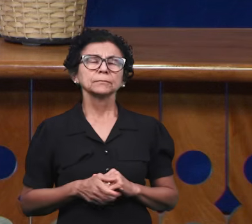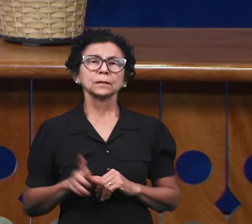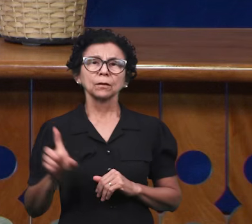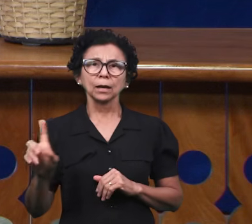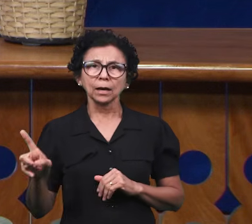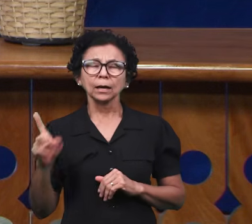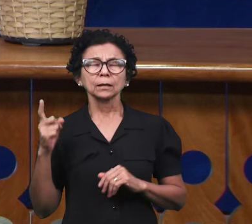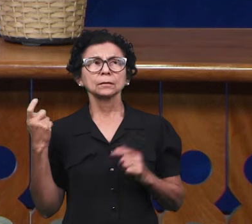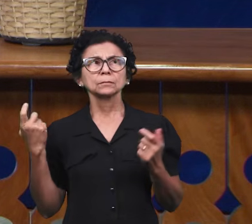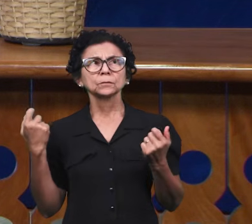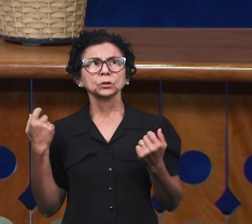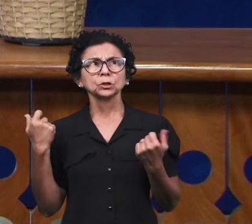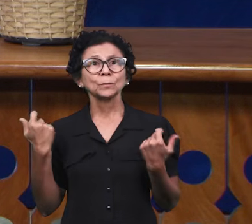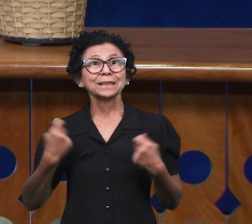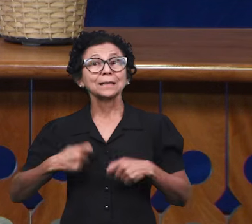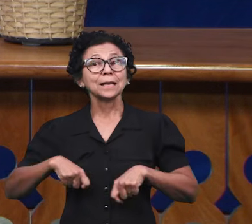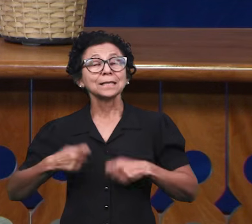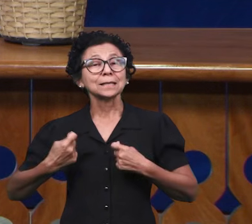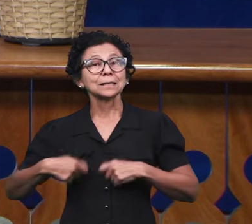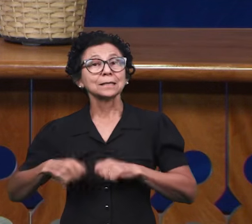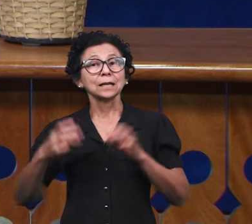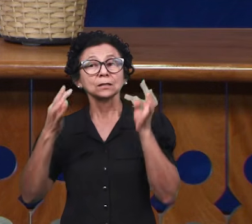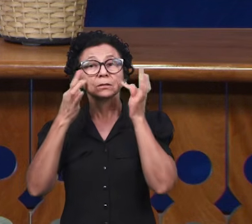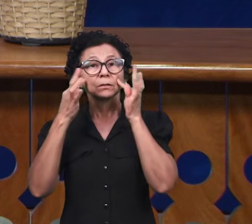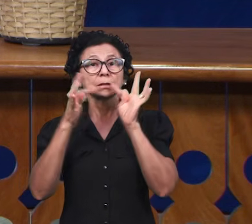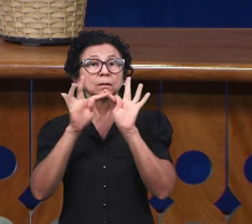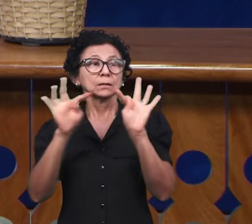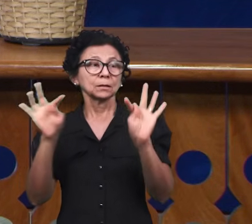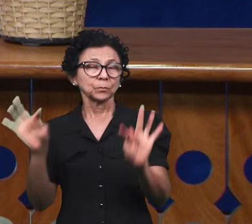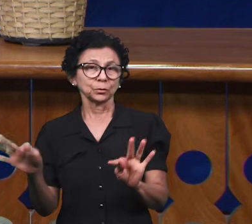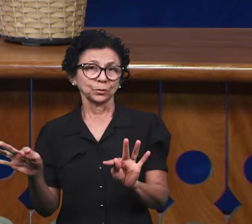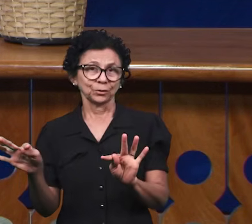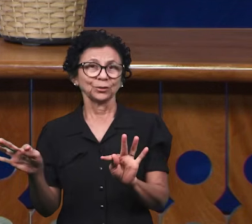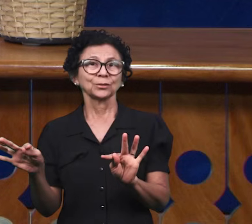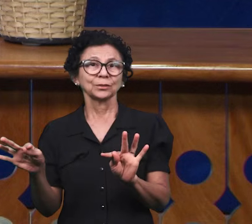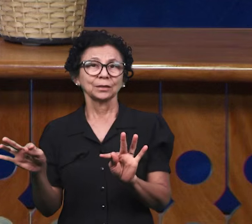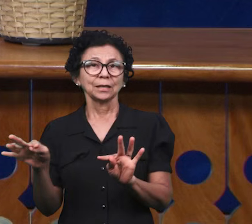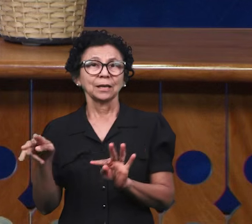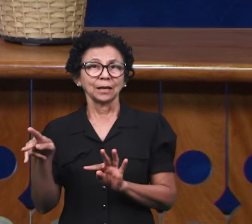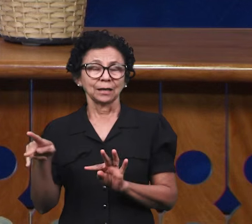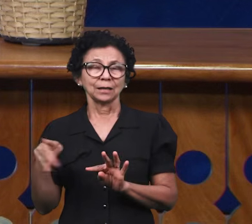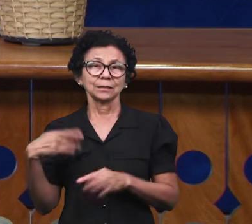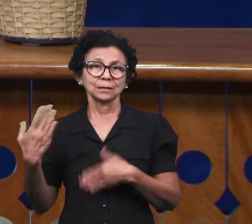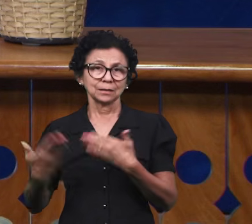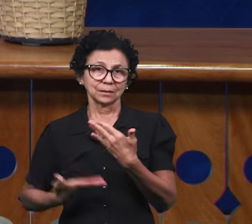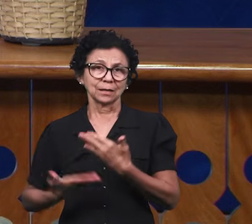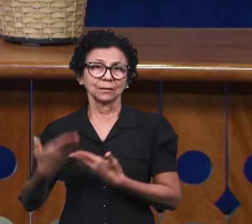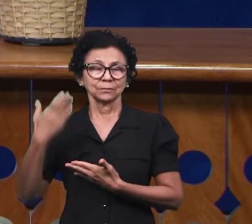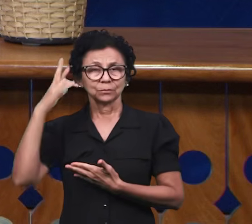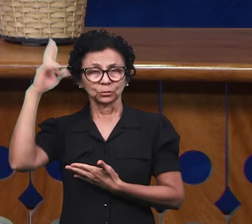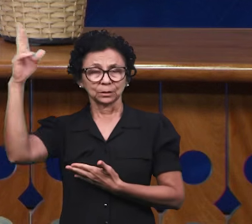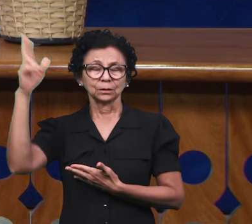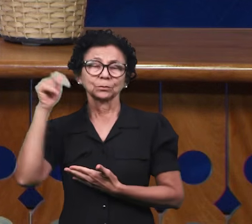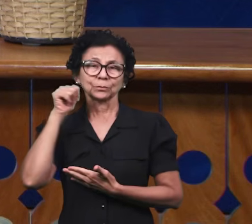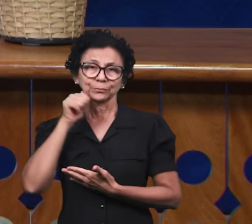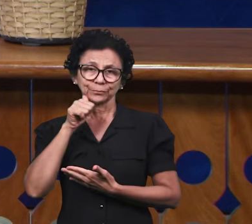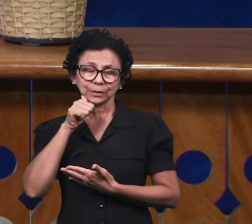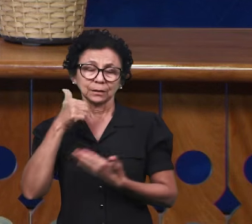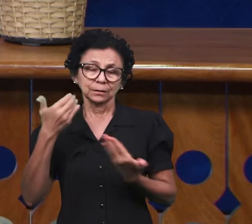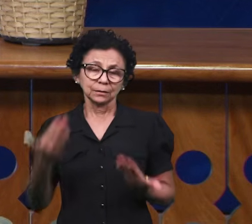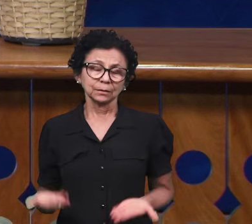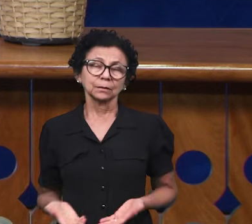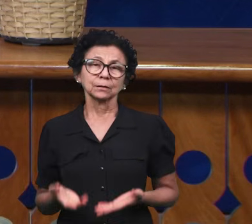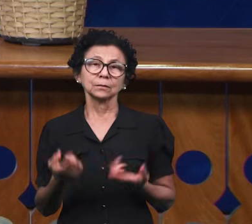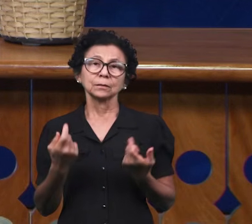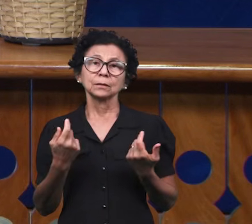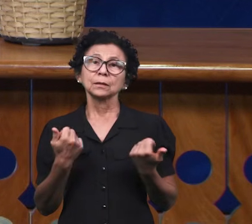guardar e viver o testemunho de onde ela veio, que ela era uma serva do Senhor. Então, o jovem precisa